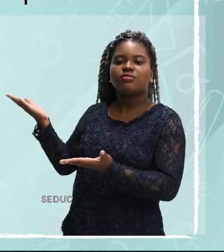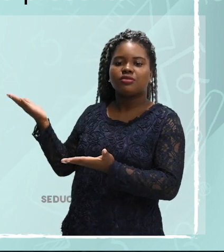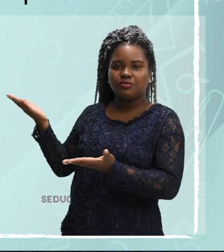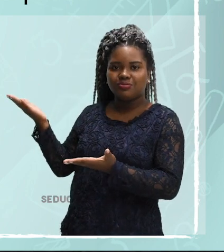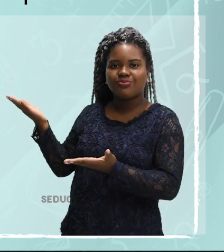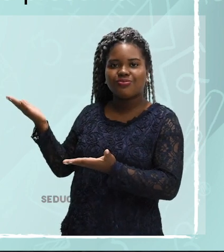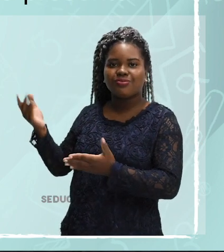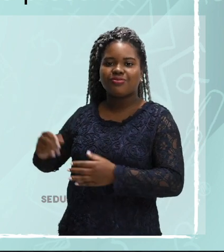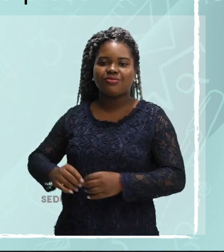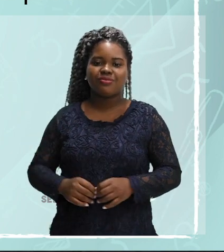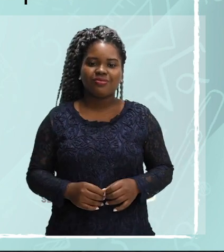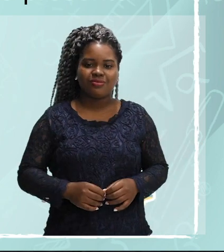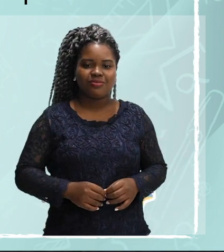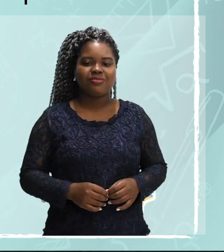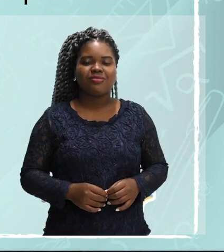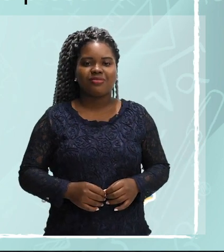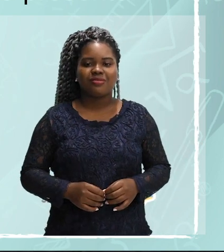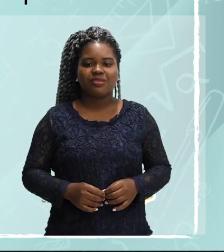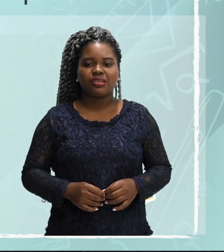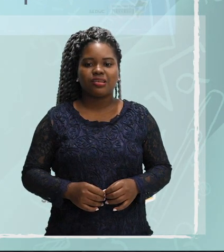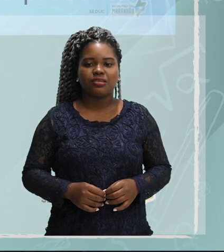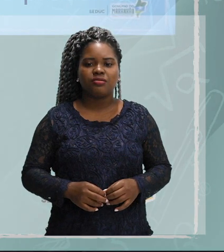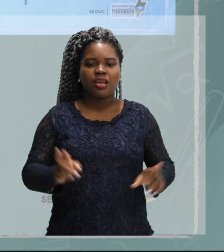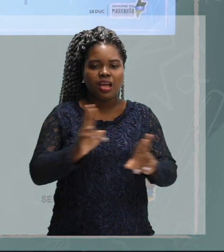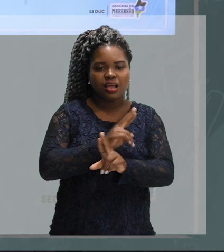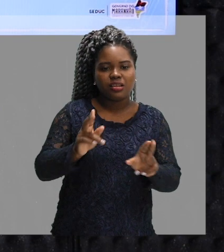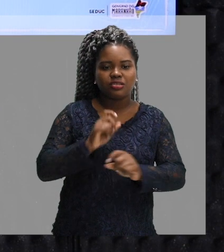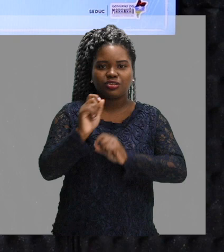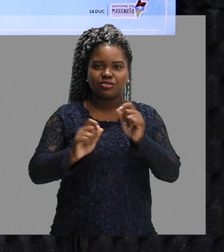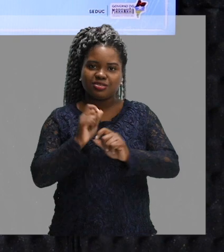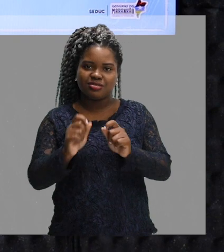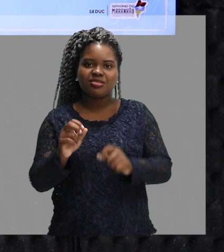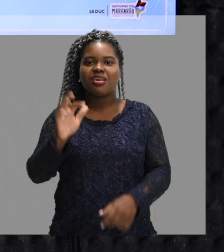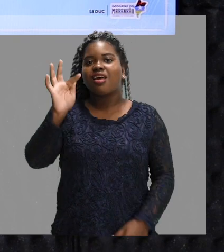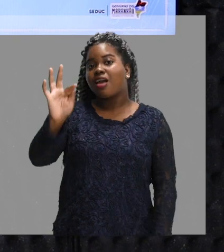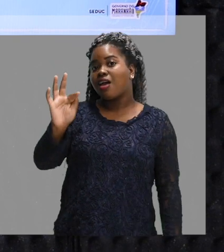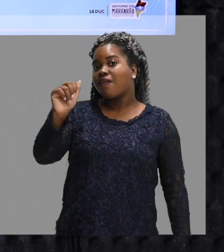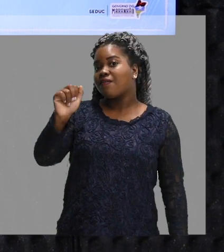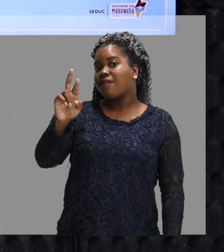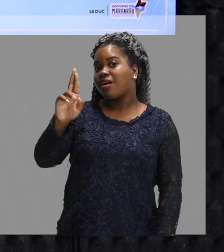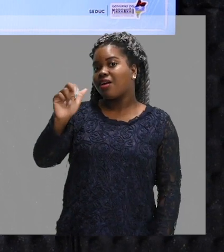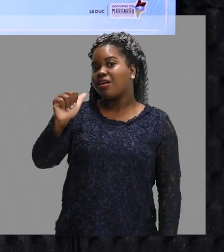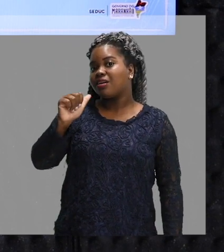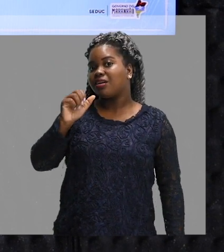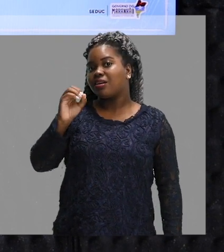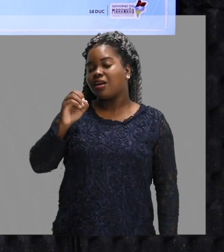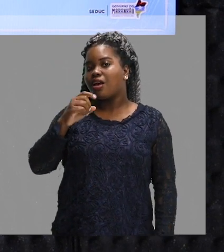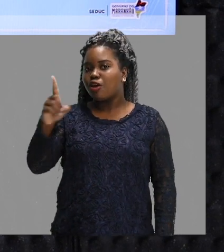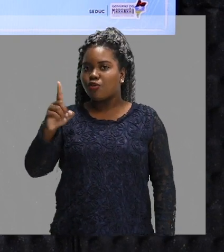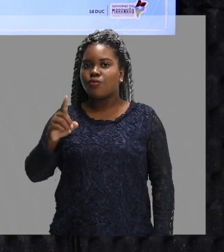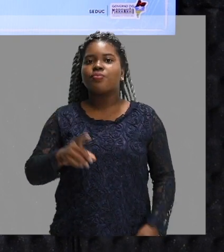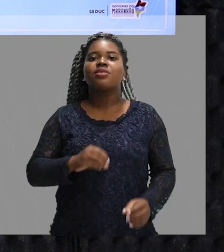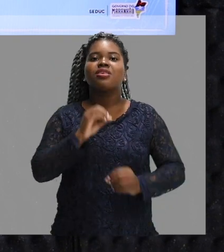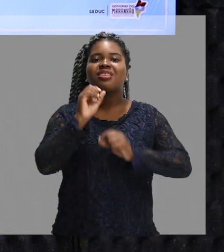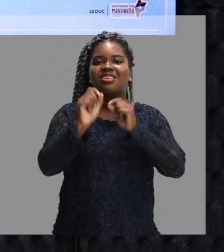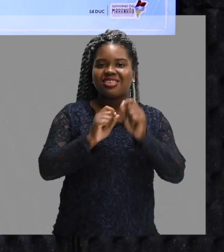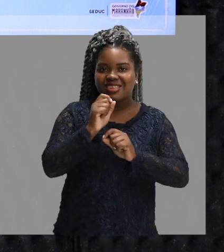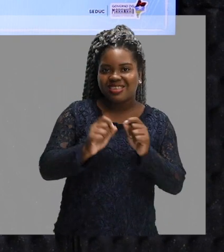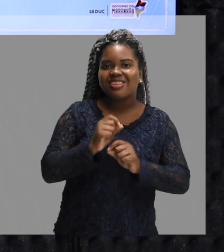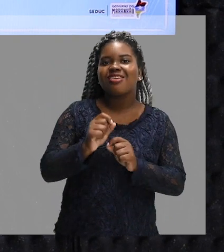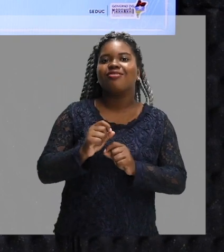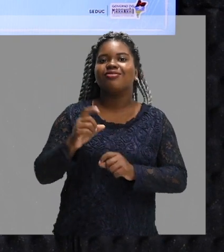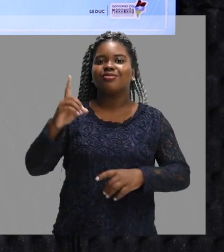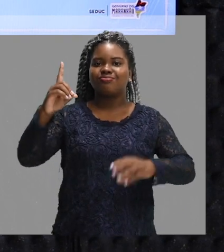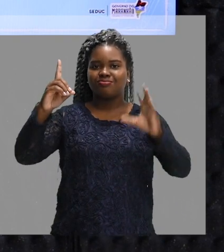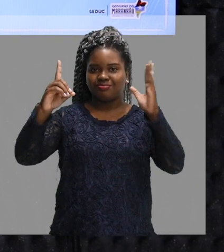história da civilização, evidenciando, é claro, o faraó, né, o bonitão, que era considerado um deus vivo, a